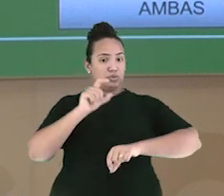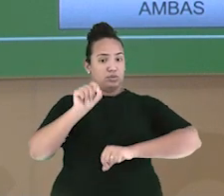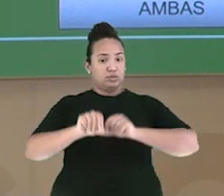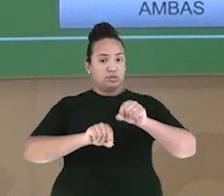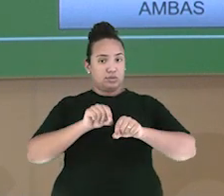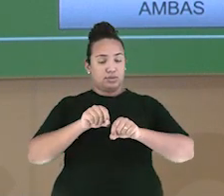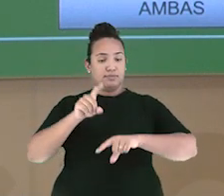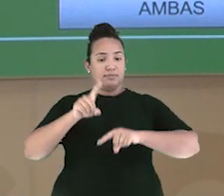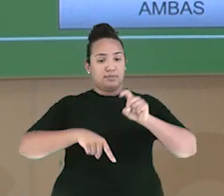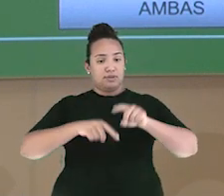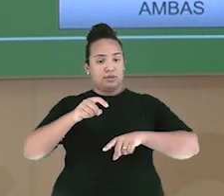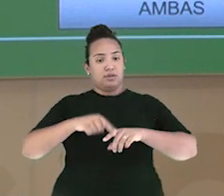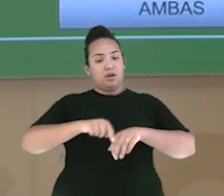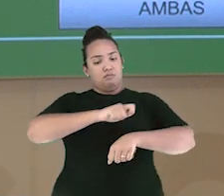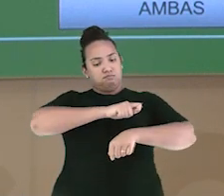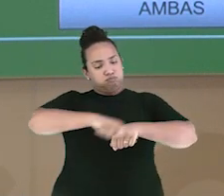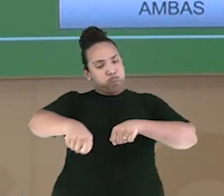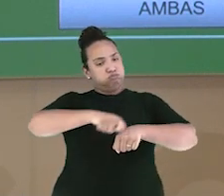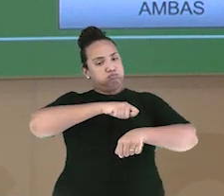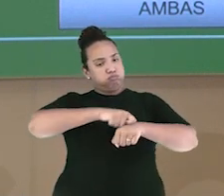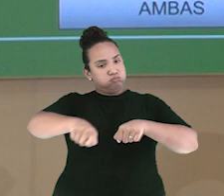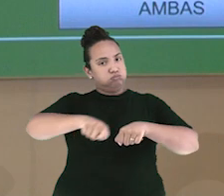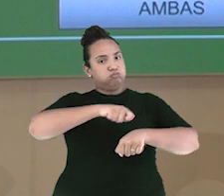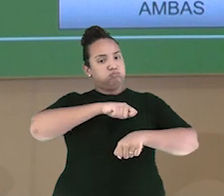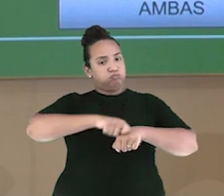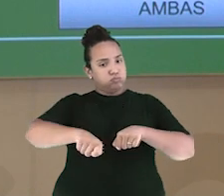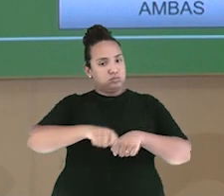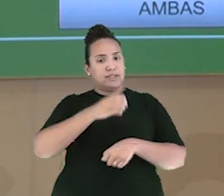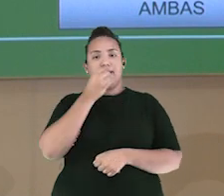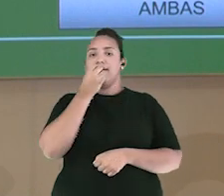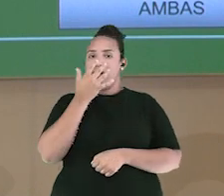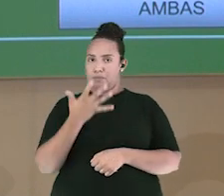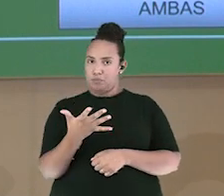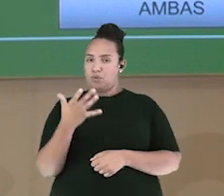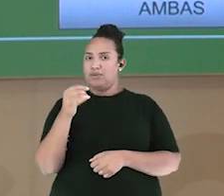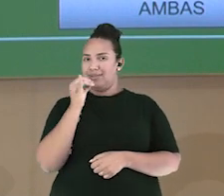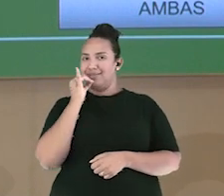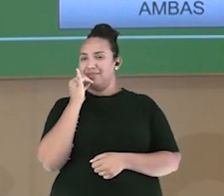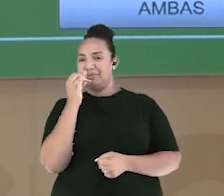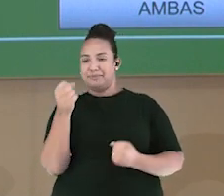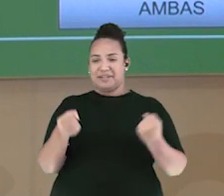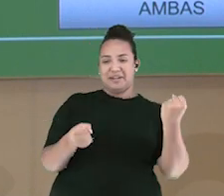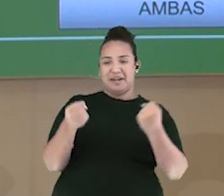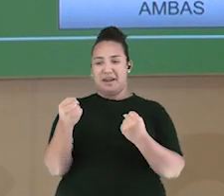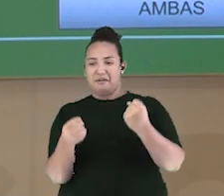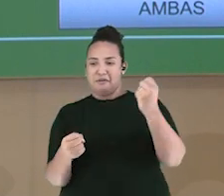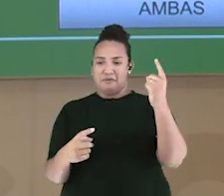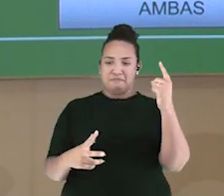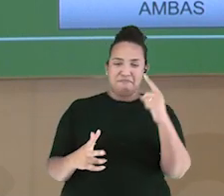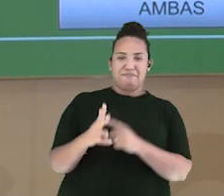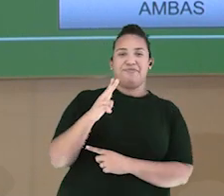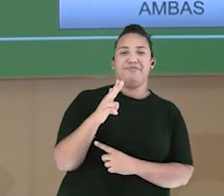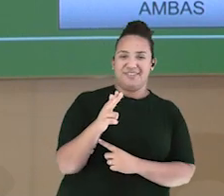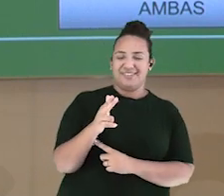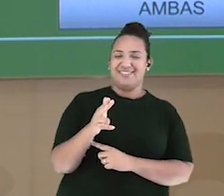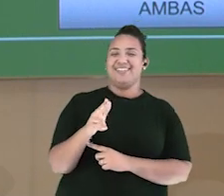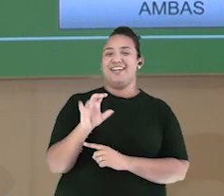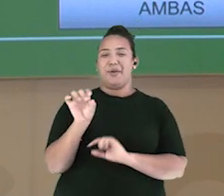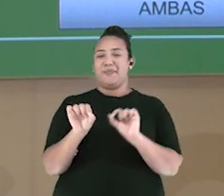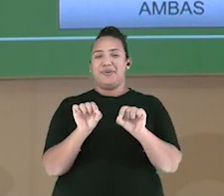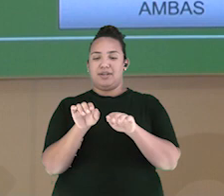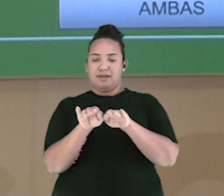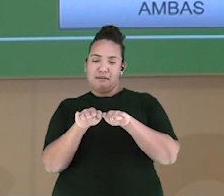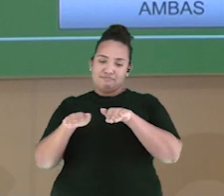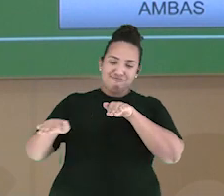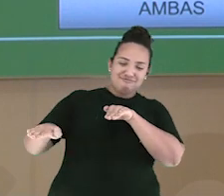material cortar outros. E seria muito bom para o piloto se o carro dele cortasse todos. Seria ótimo. Só que no sentido figurado, a gente está